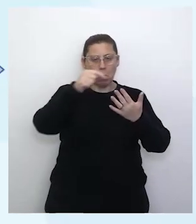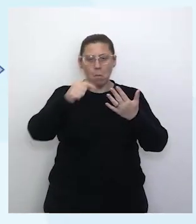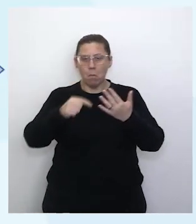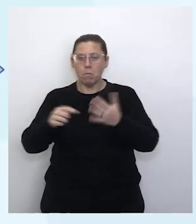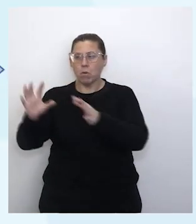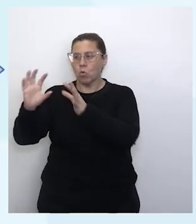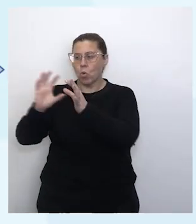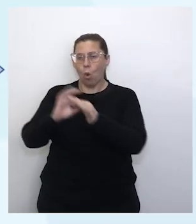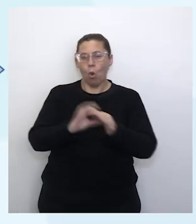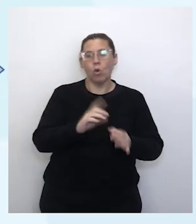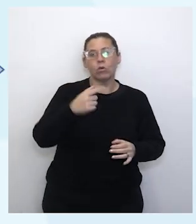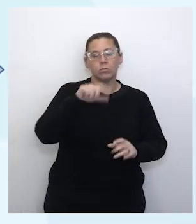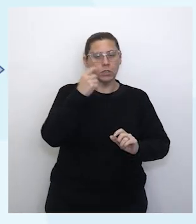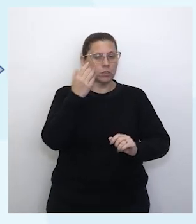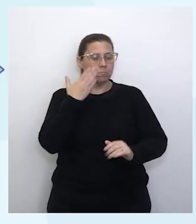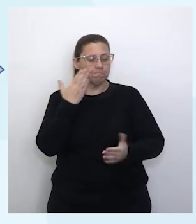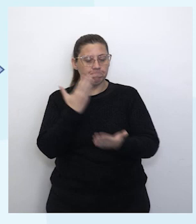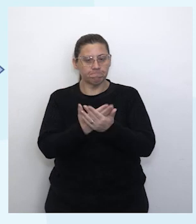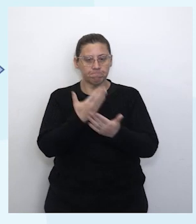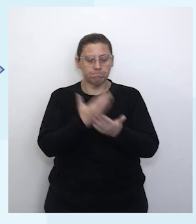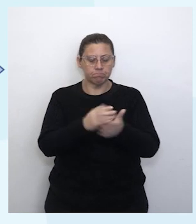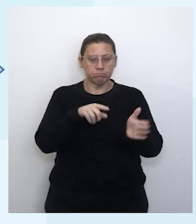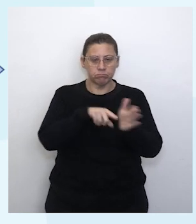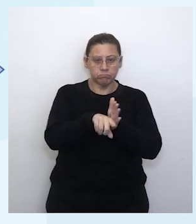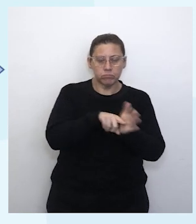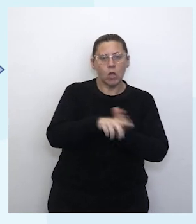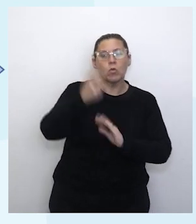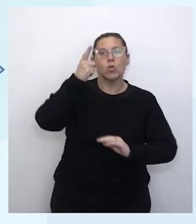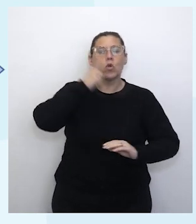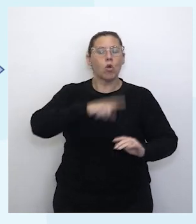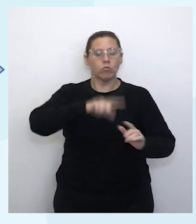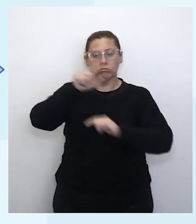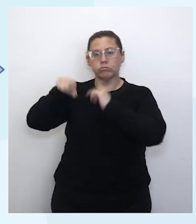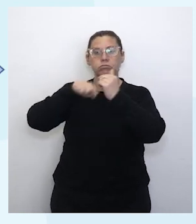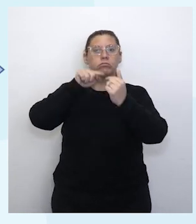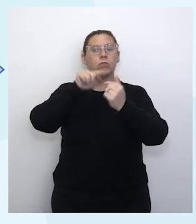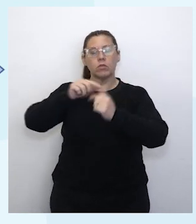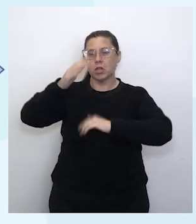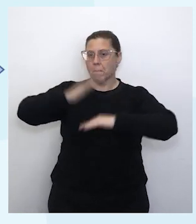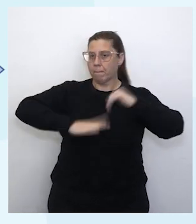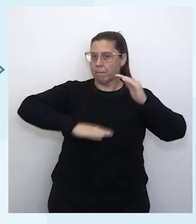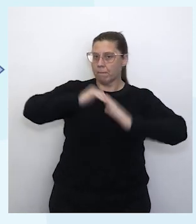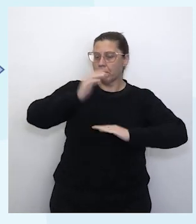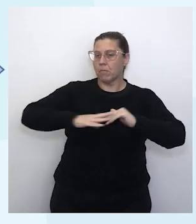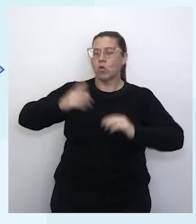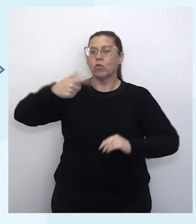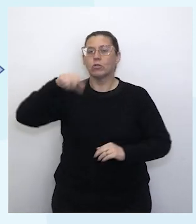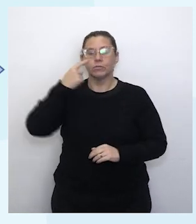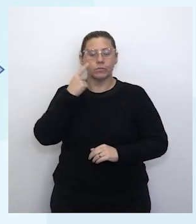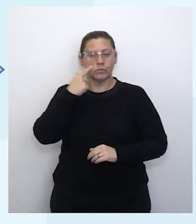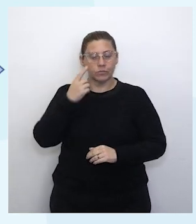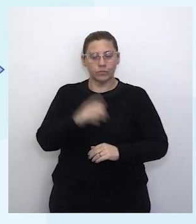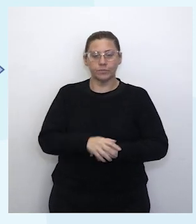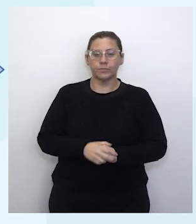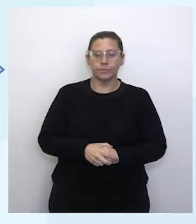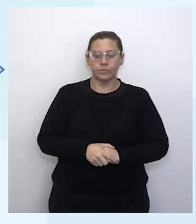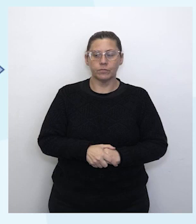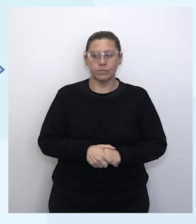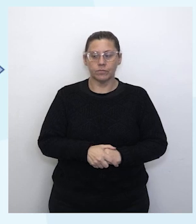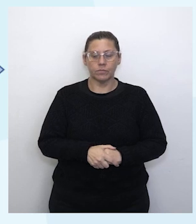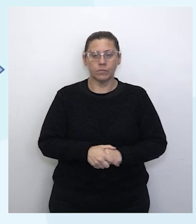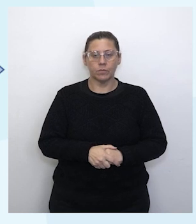estudar, com um pouco mais de aprofundamento, para que a gente possa conseguir atingir aquela habilidade que a gente viu ali logo à frente,